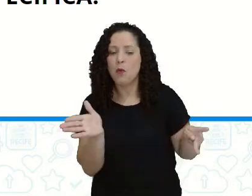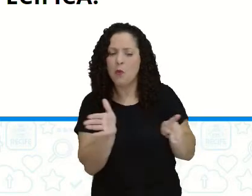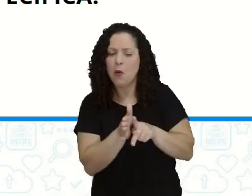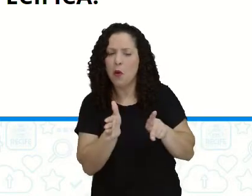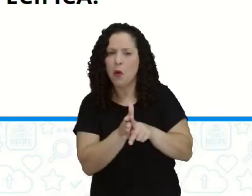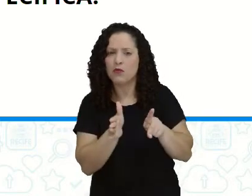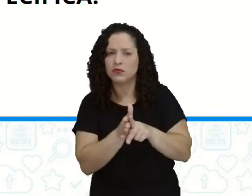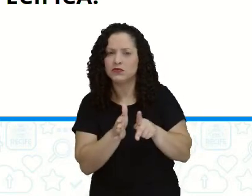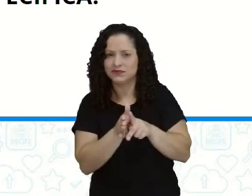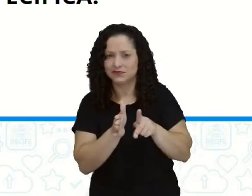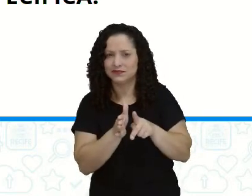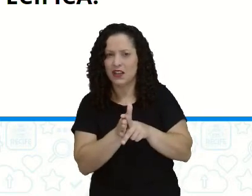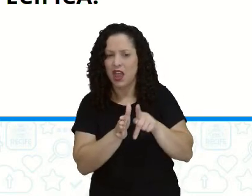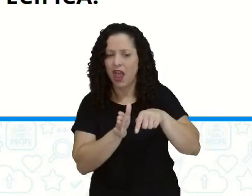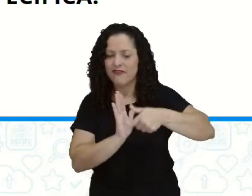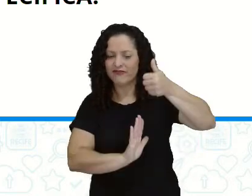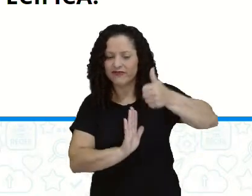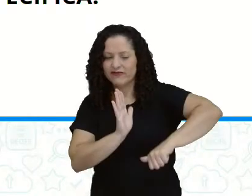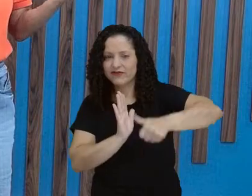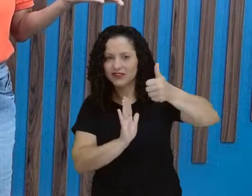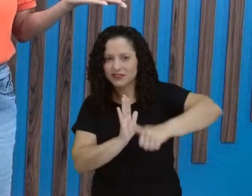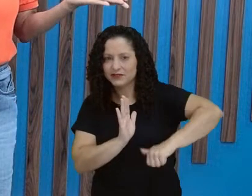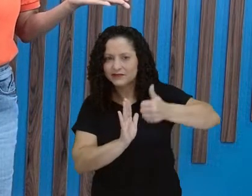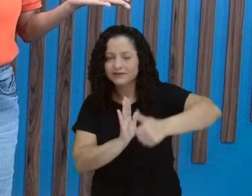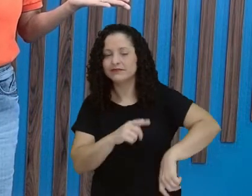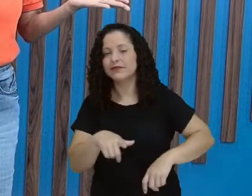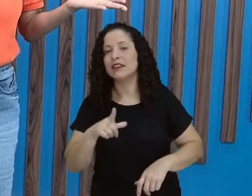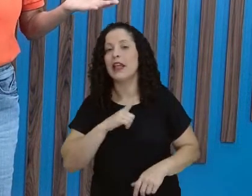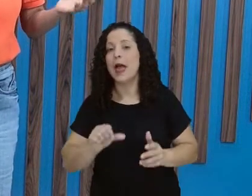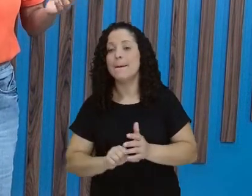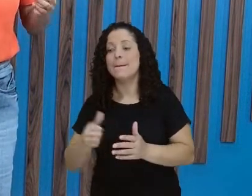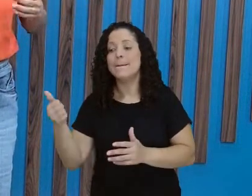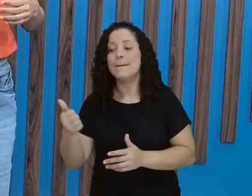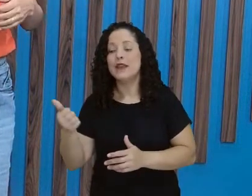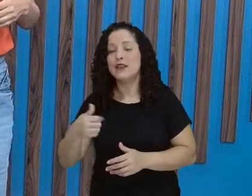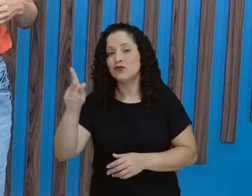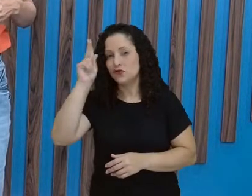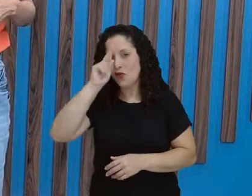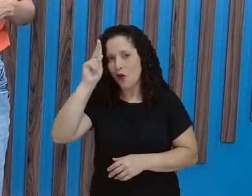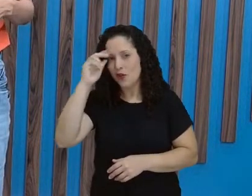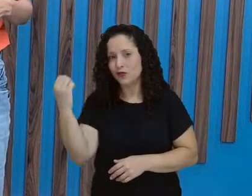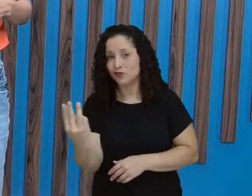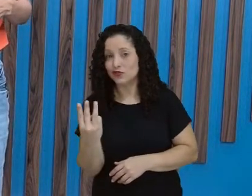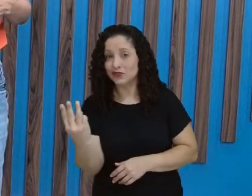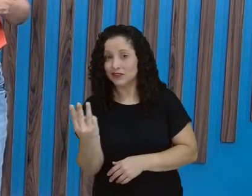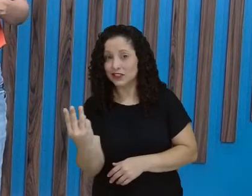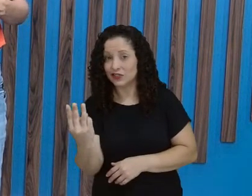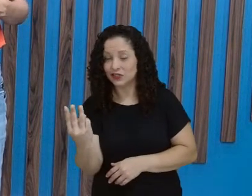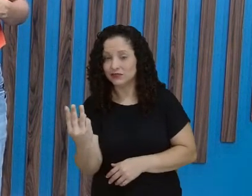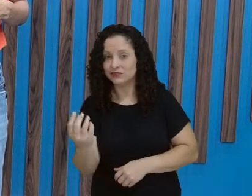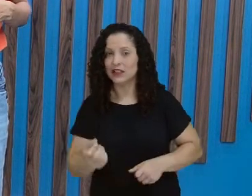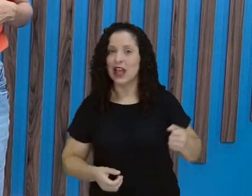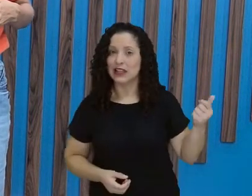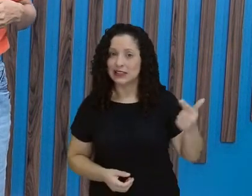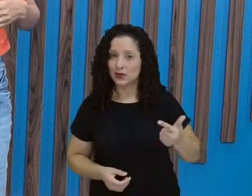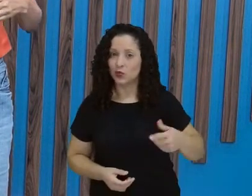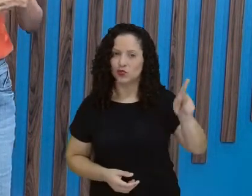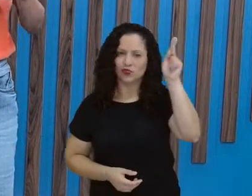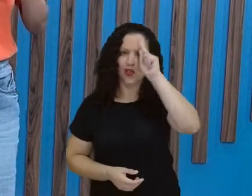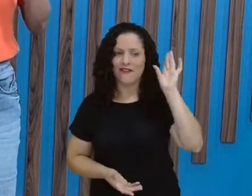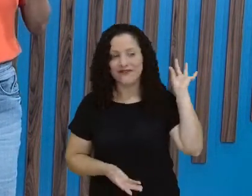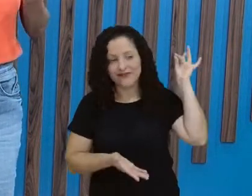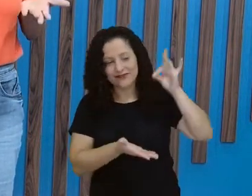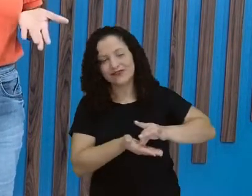específica, não é? Eu tive aquela primeira história dos 3 porquinhos e a segunda, que foi a verdadeira história dos 3